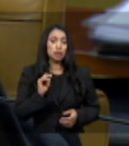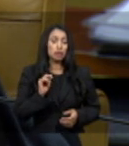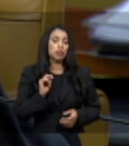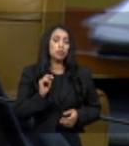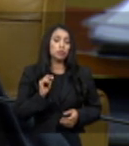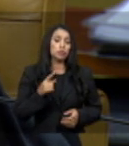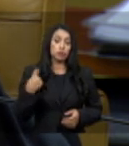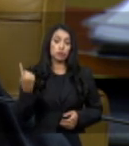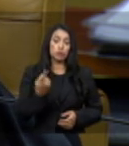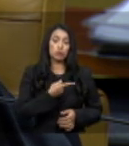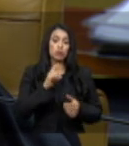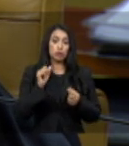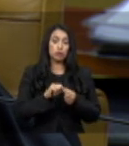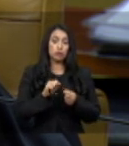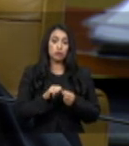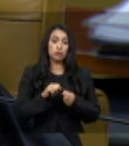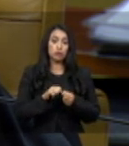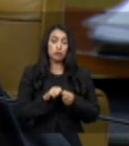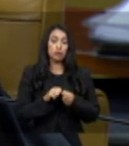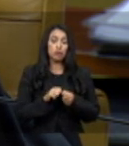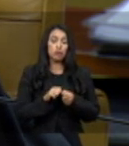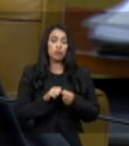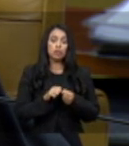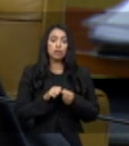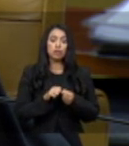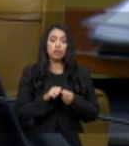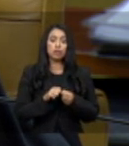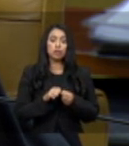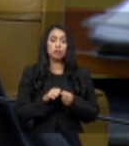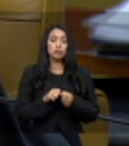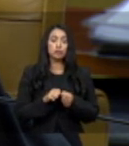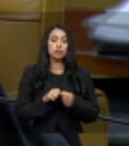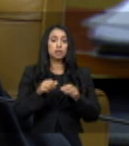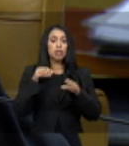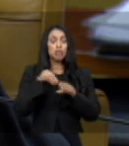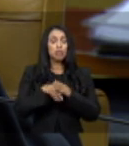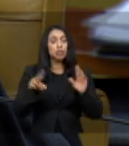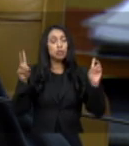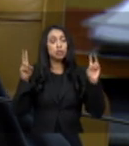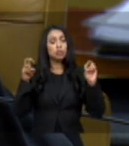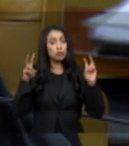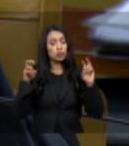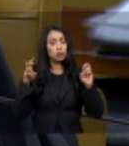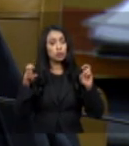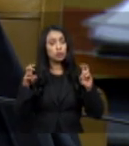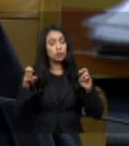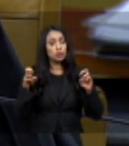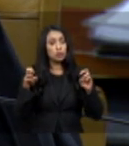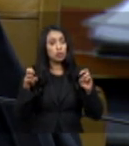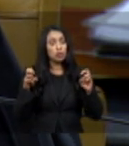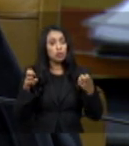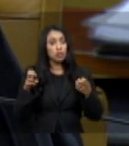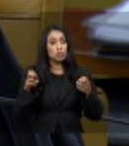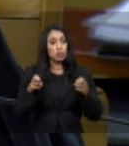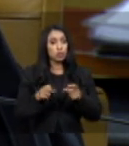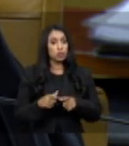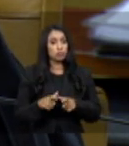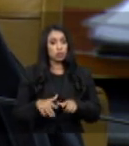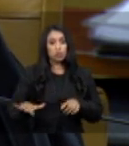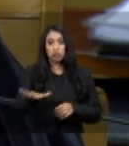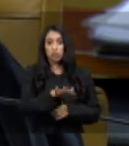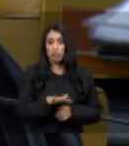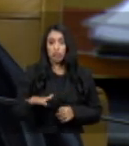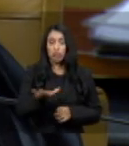fizemos uma abordagem em que essa questão se colocou é de maneira abrangente